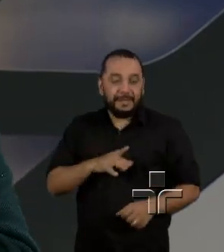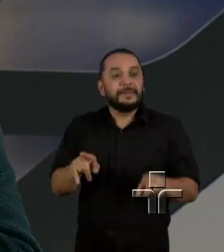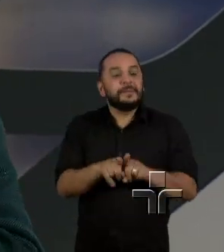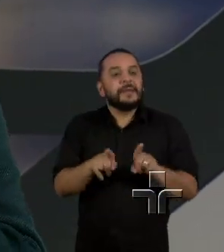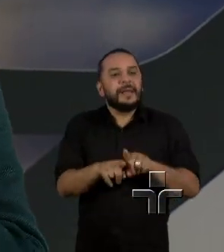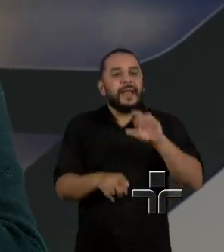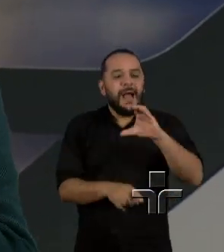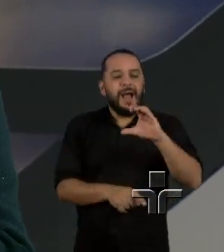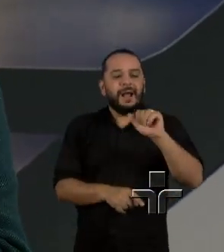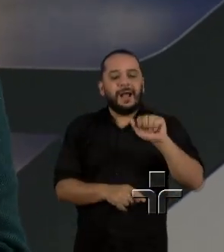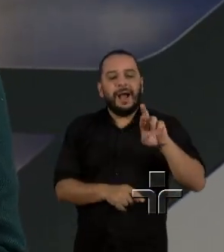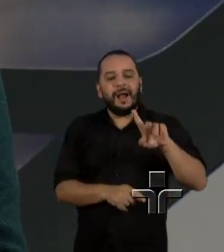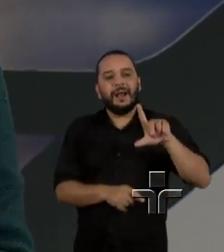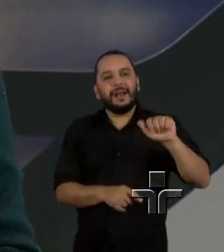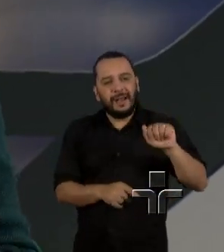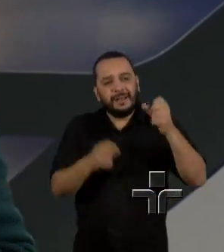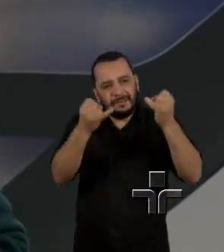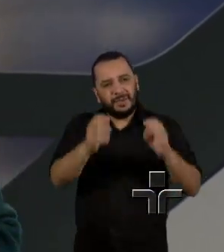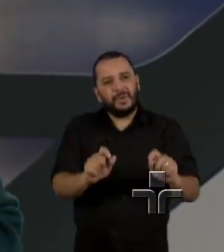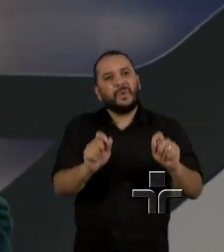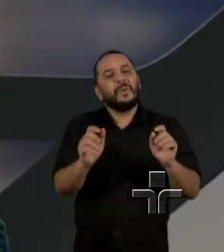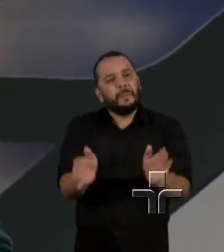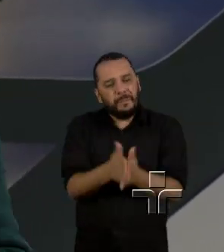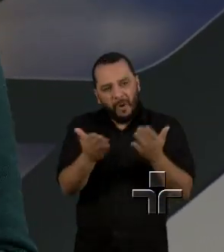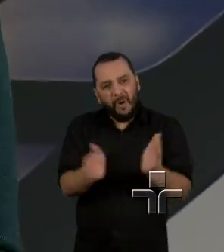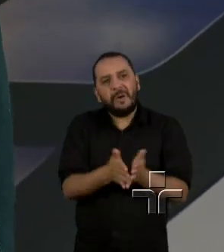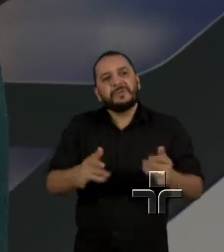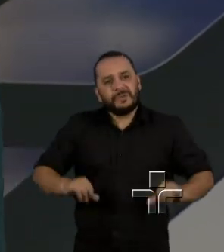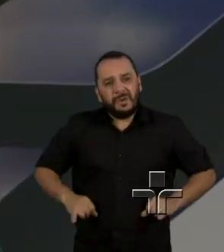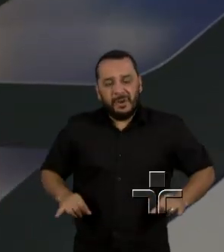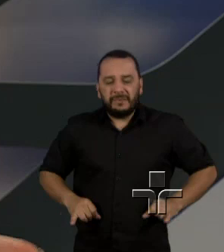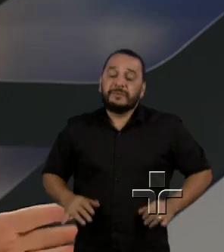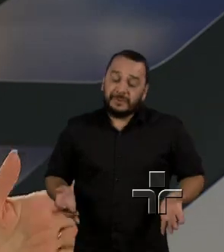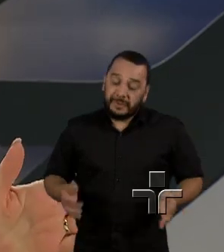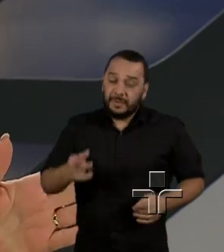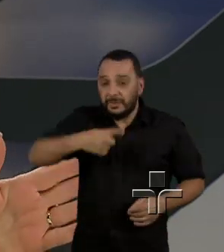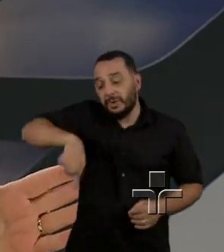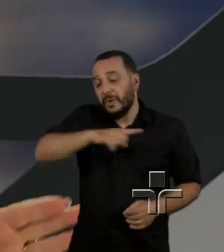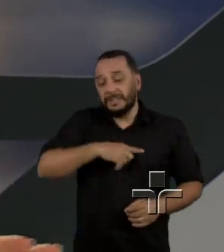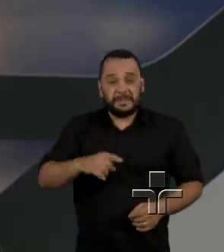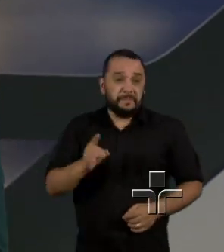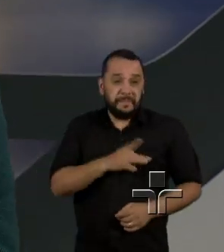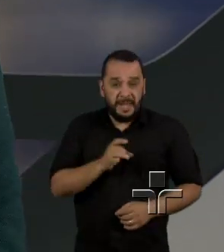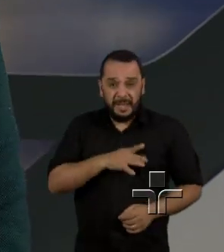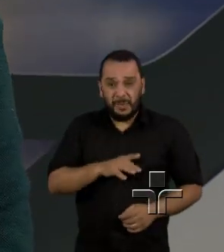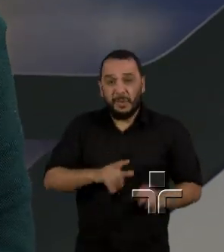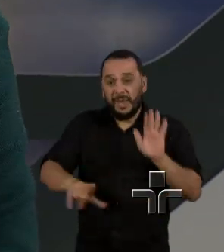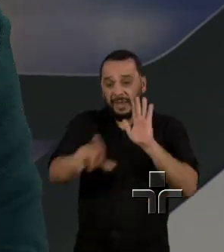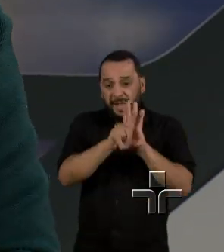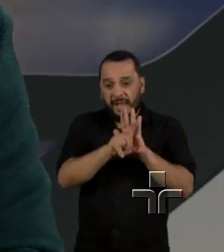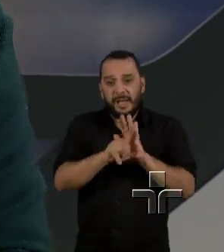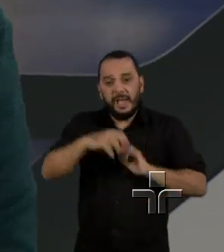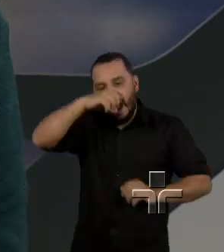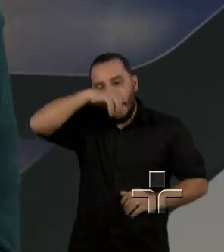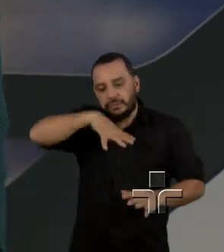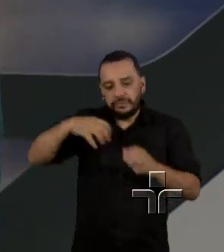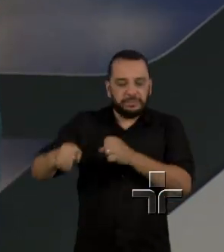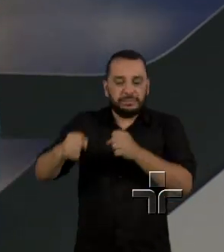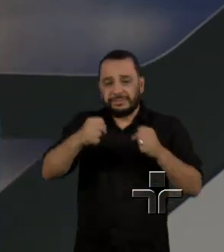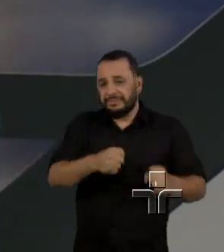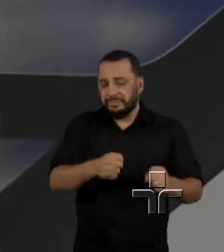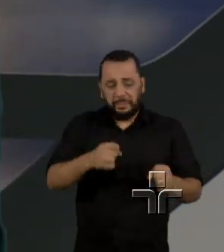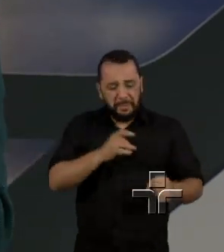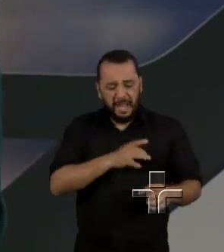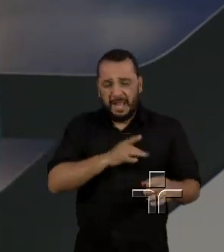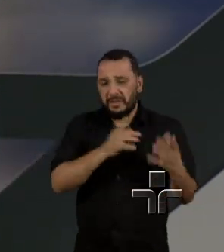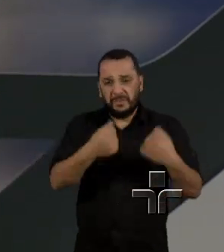também. Então, eu acho que é isso. Eu acho que a gente não tem que ter medo da lei de abuso de autoridade. Se a gente agir